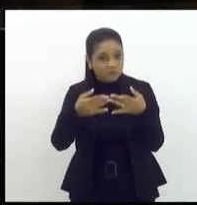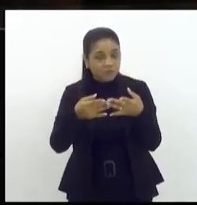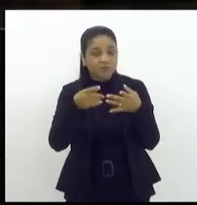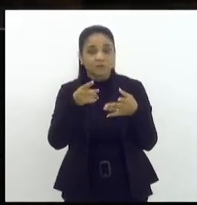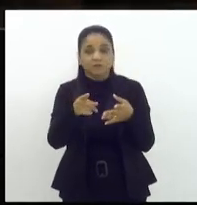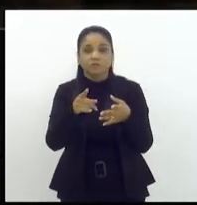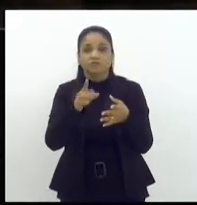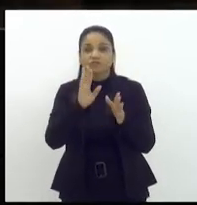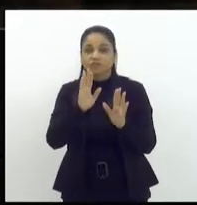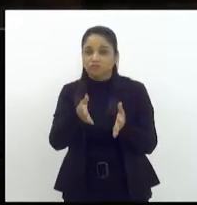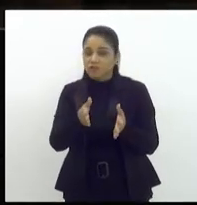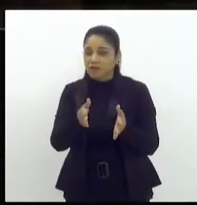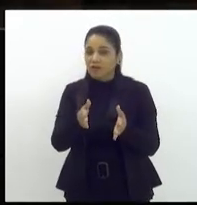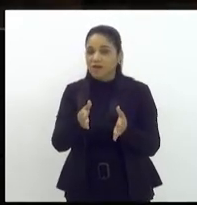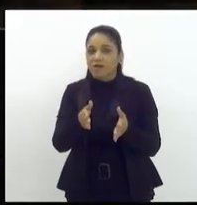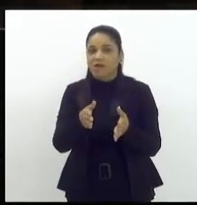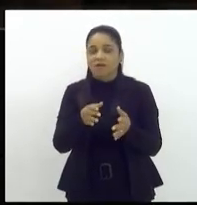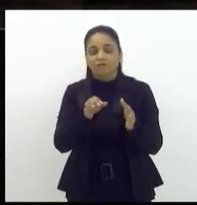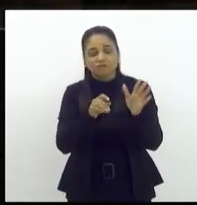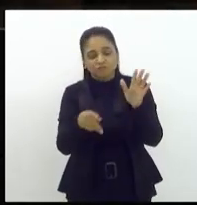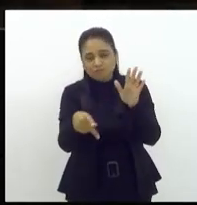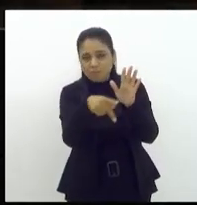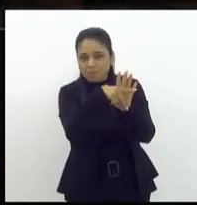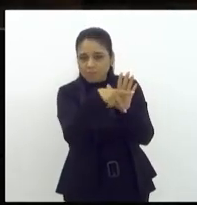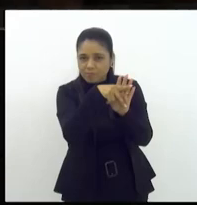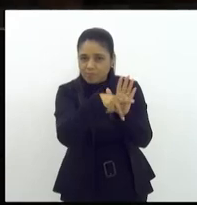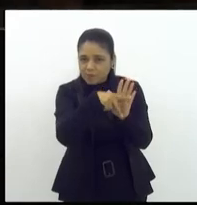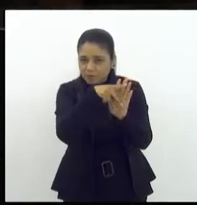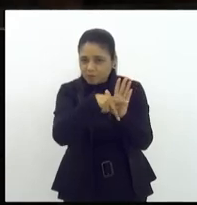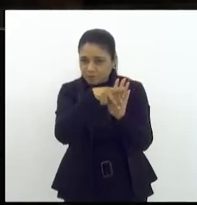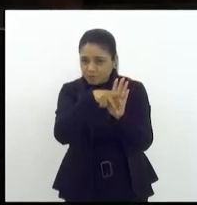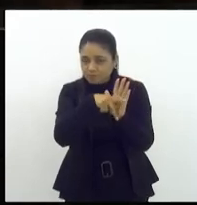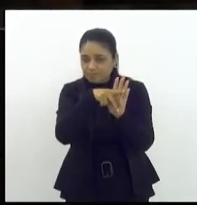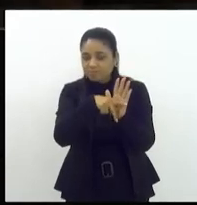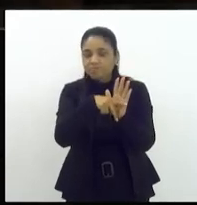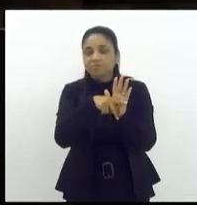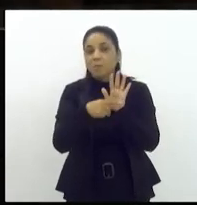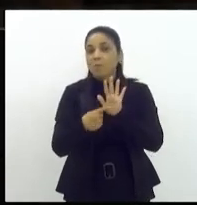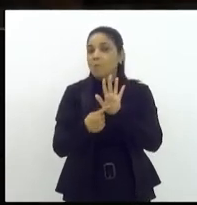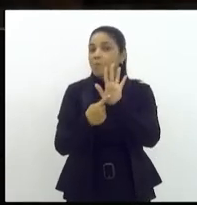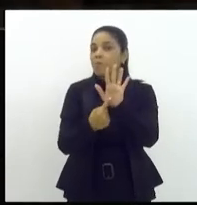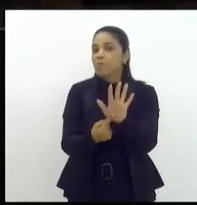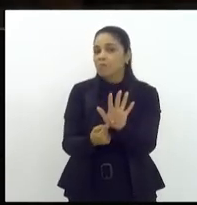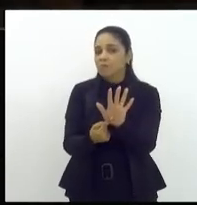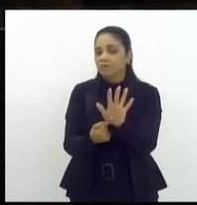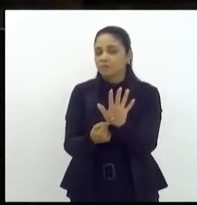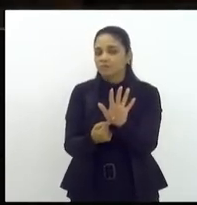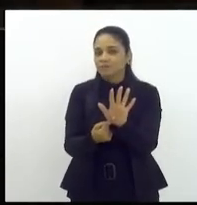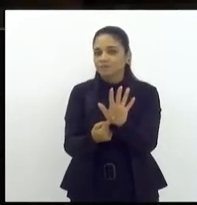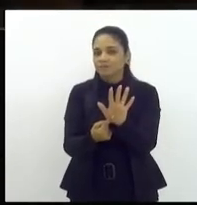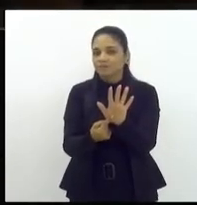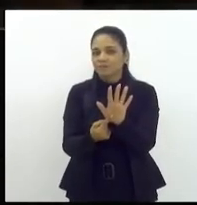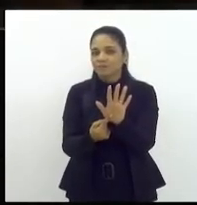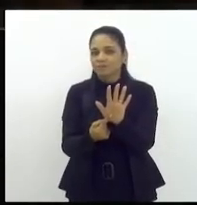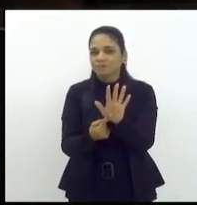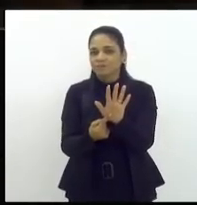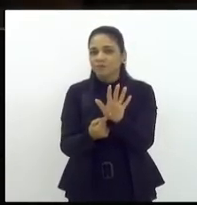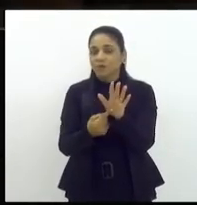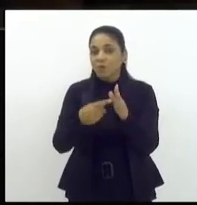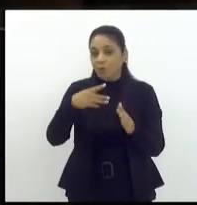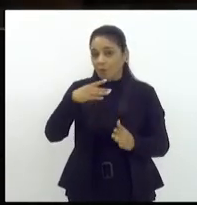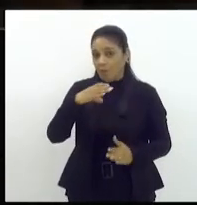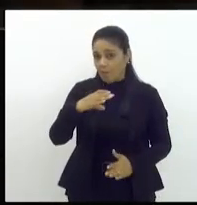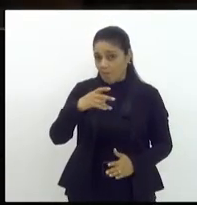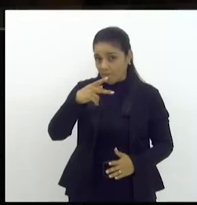já esses projetos para mostrar que o parque